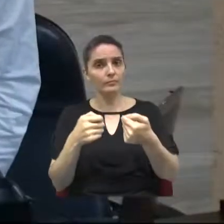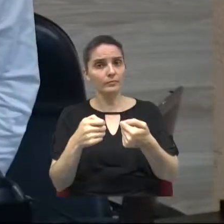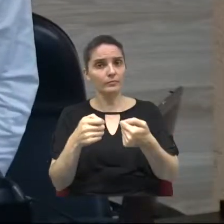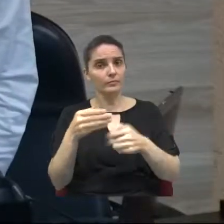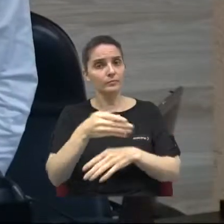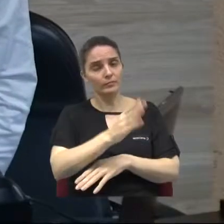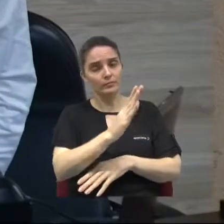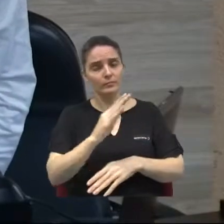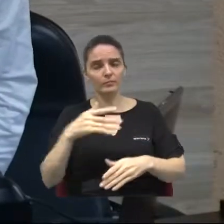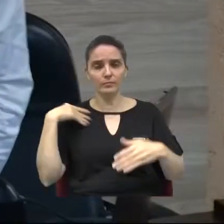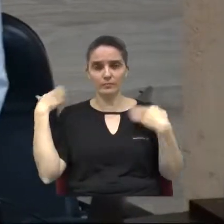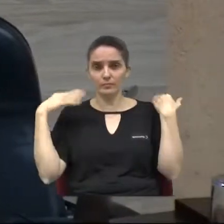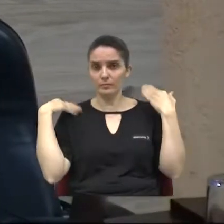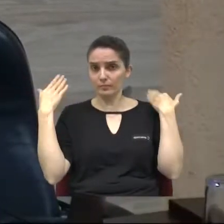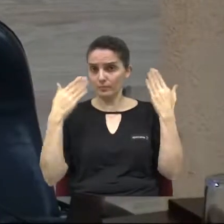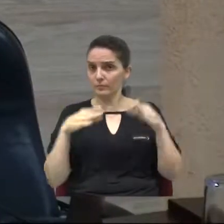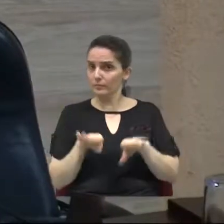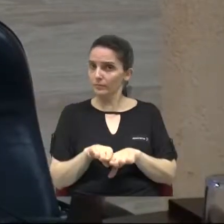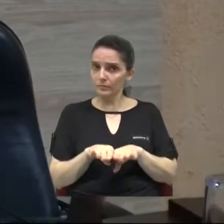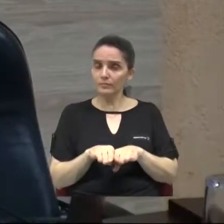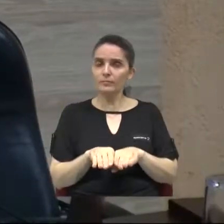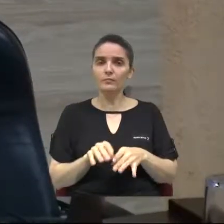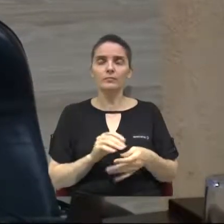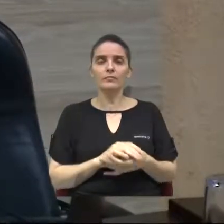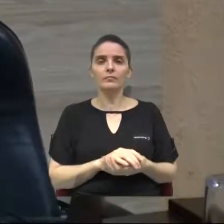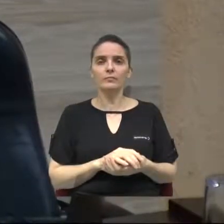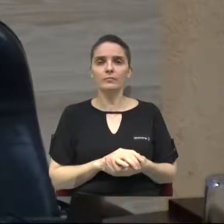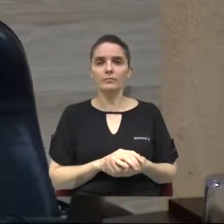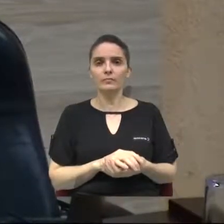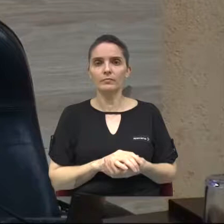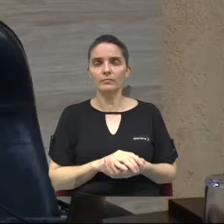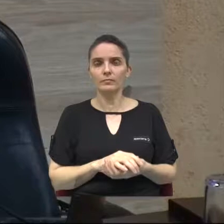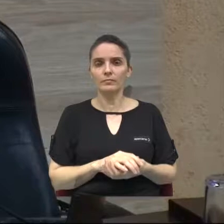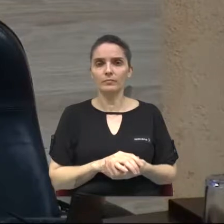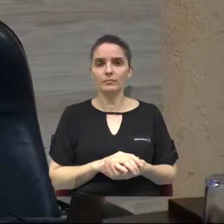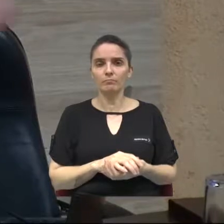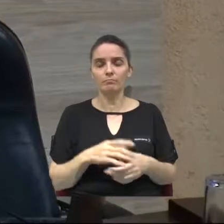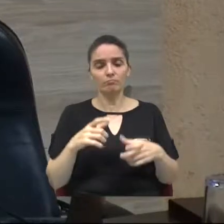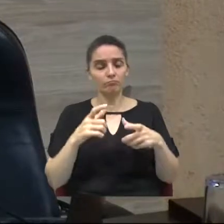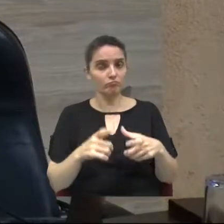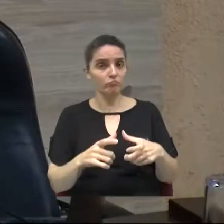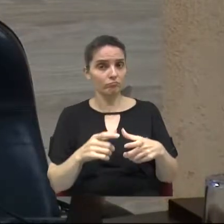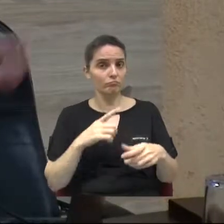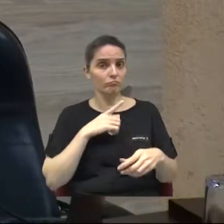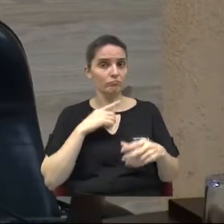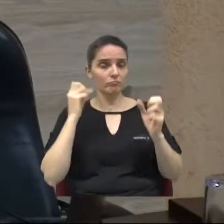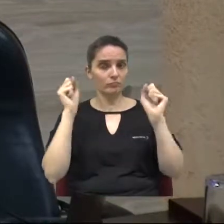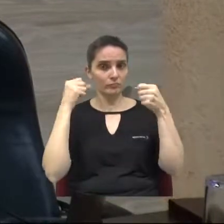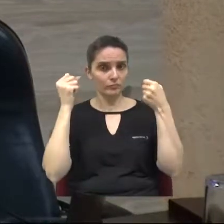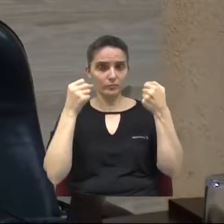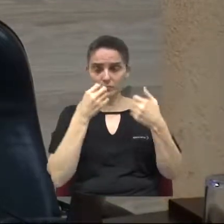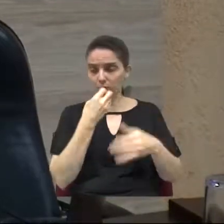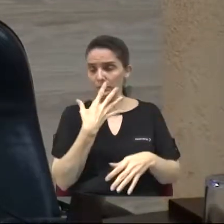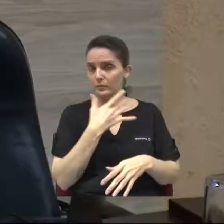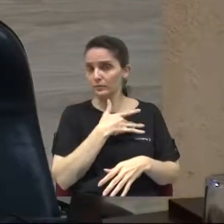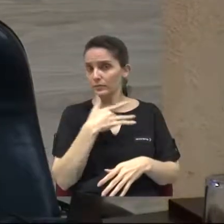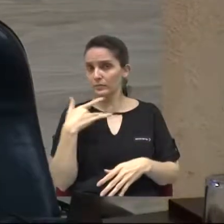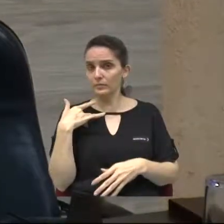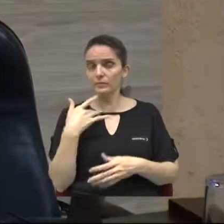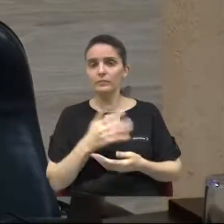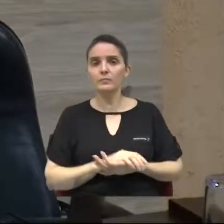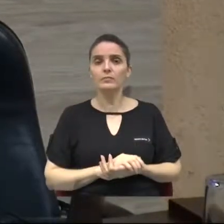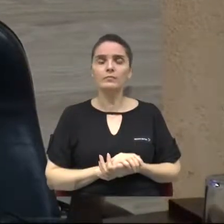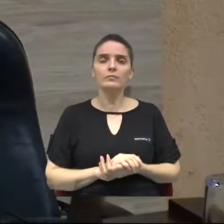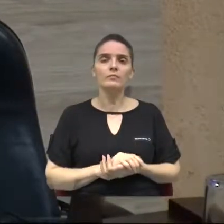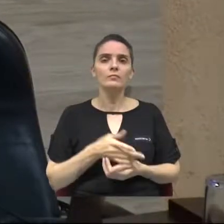momentos de lazer e aonde se desenvolve atividades físicas tão importantes para a área da saúde. Estamos